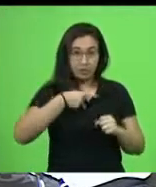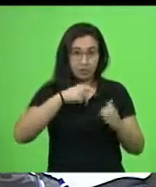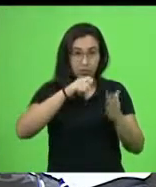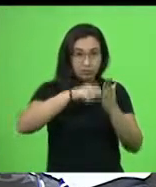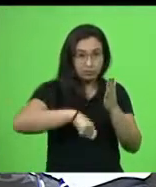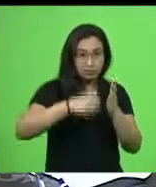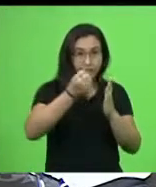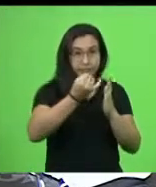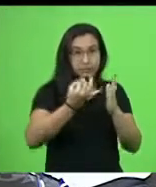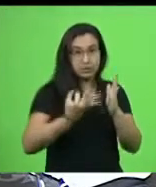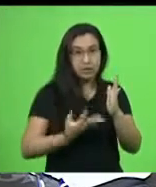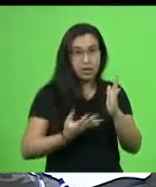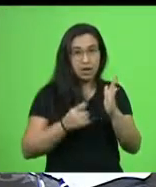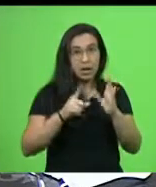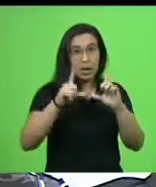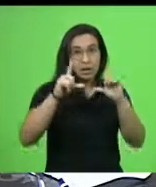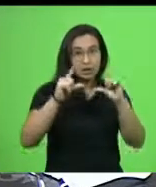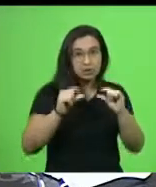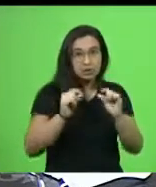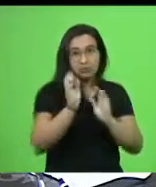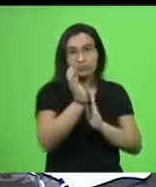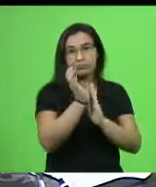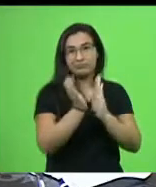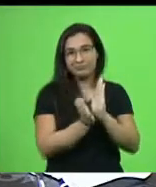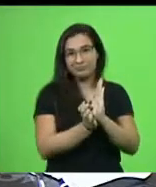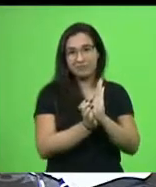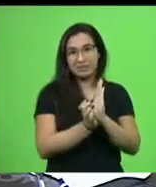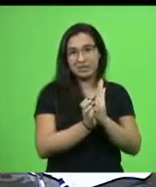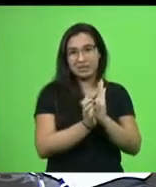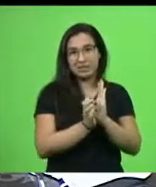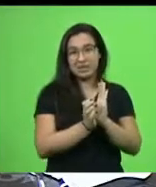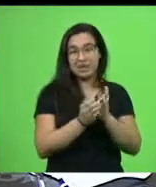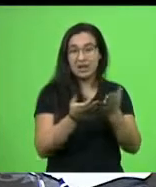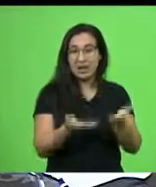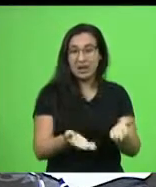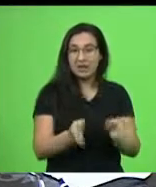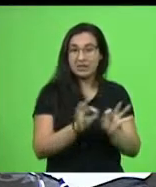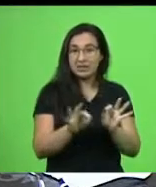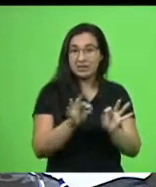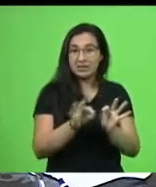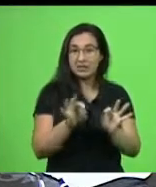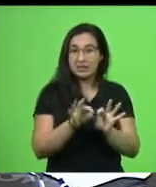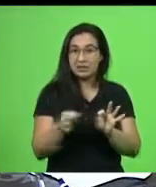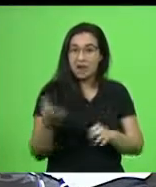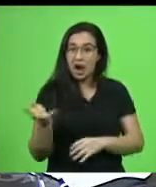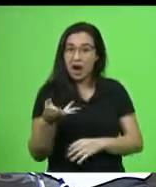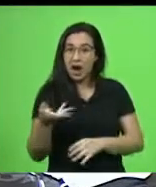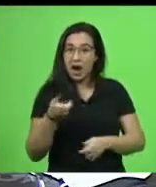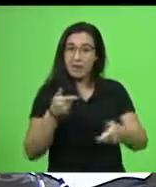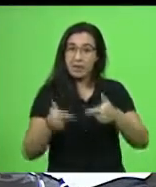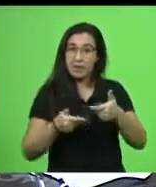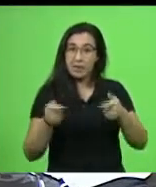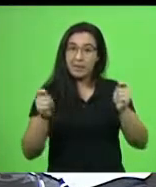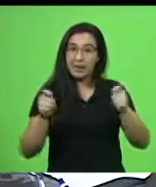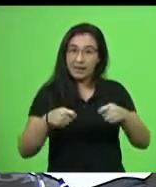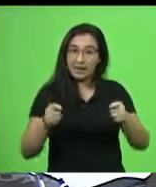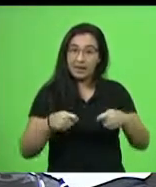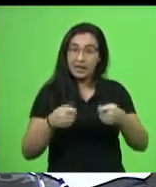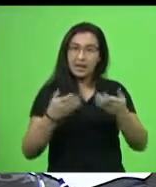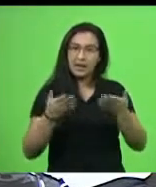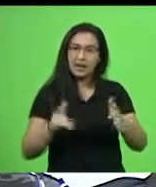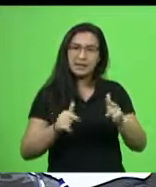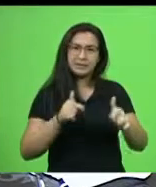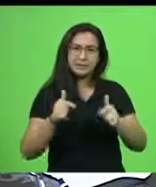menor burocracia, órgãos mais eficientes e em seu trabalho e um